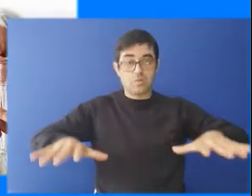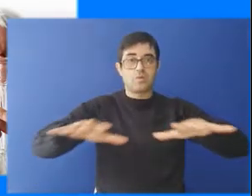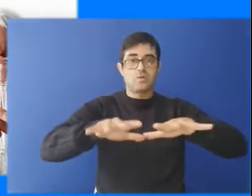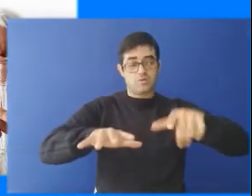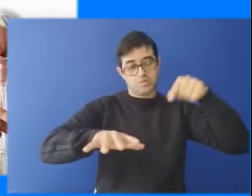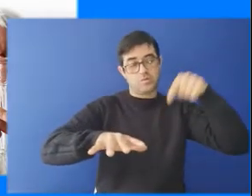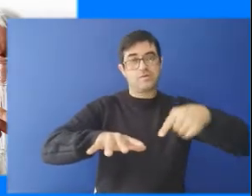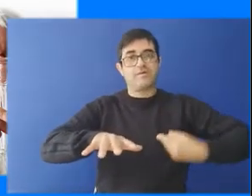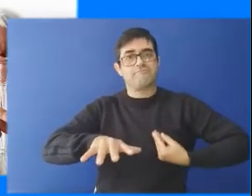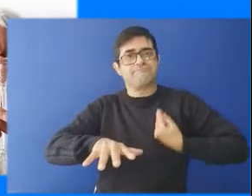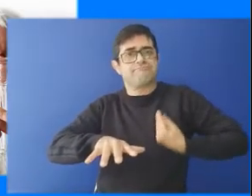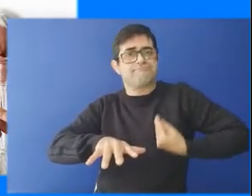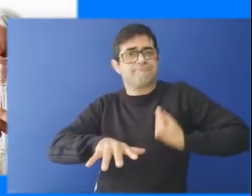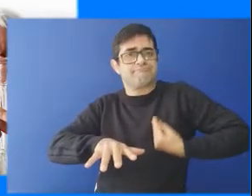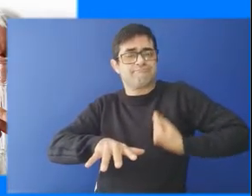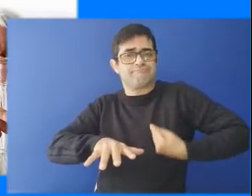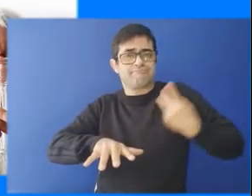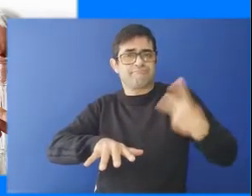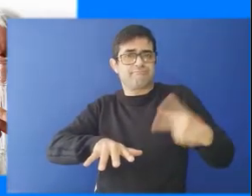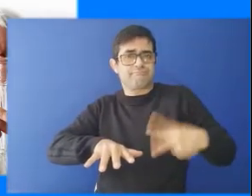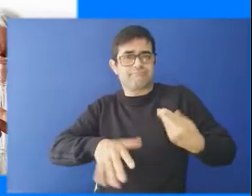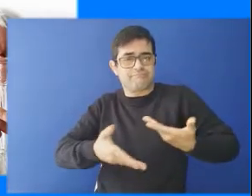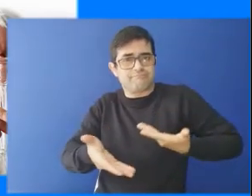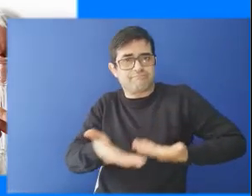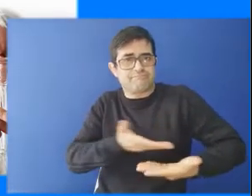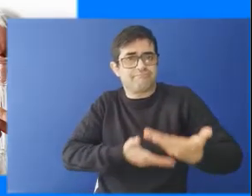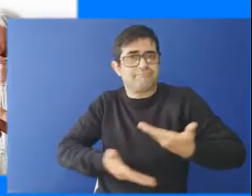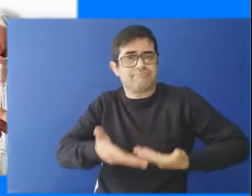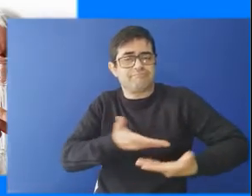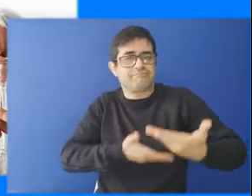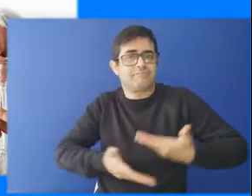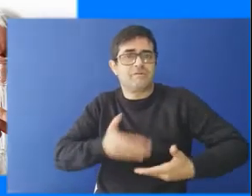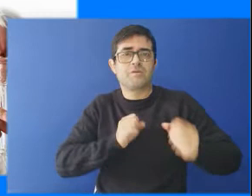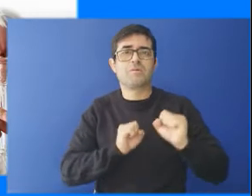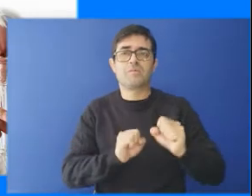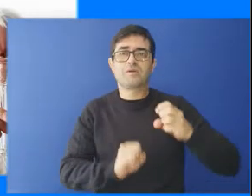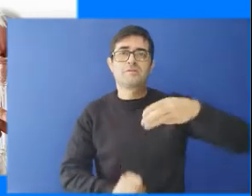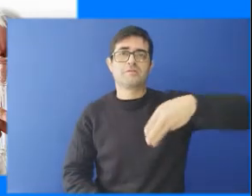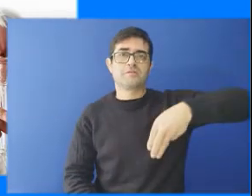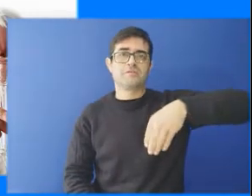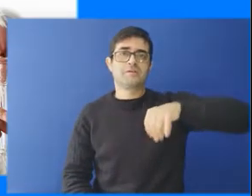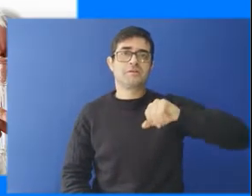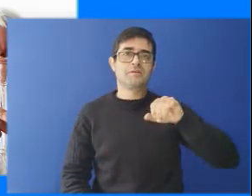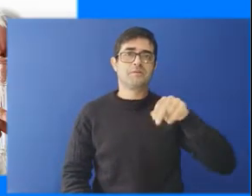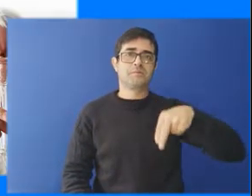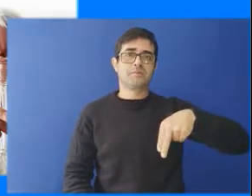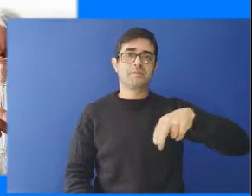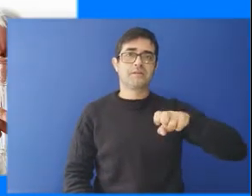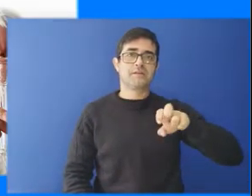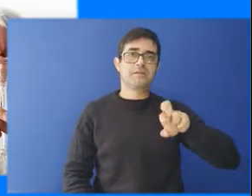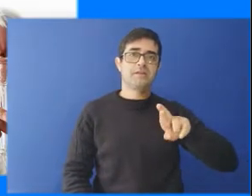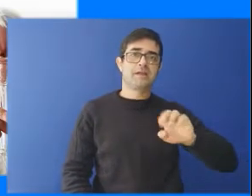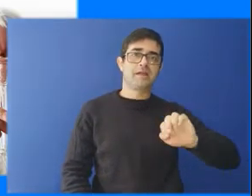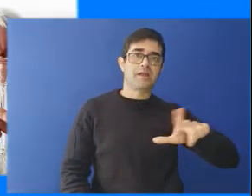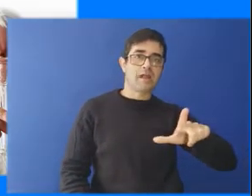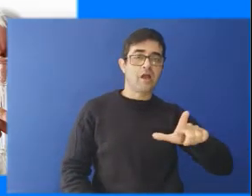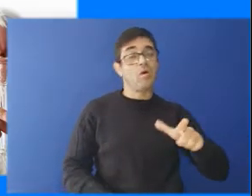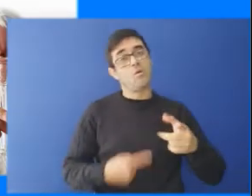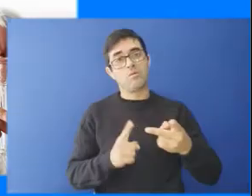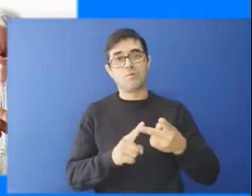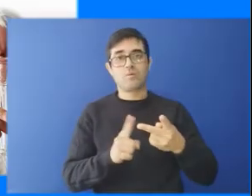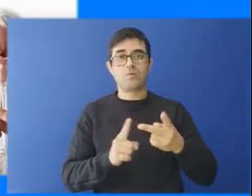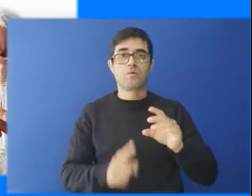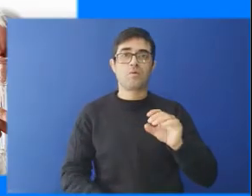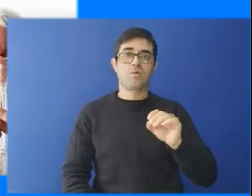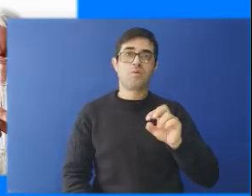também tem uma matriz física, onde esses organismos todos vivem e interagem, e essa matriz física tanto pode ser mineral, como pode